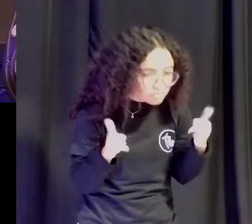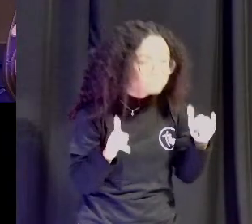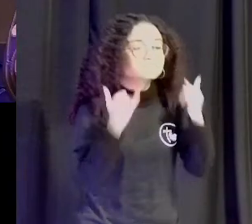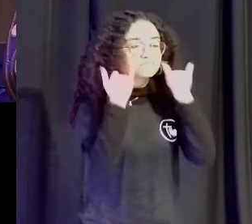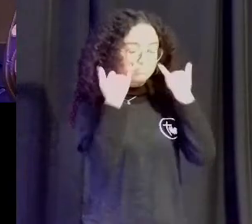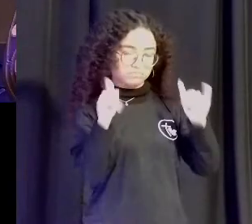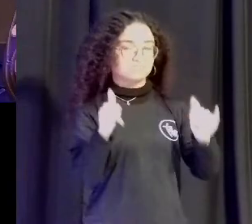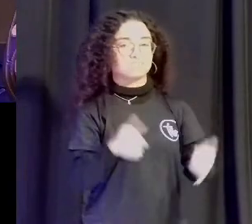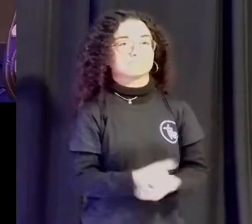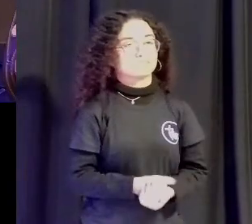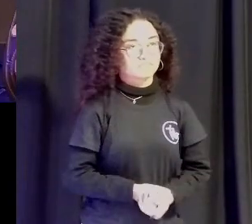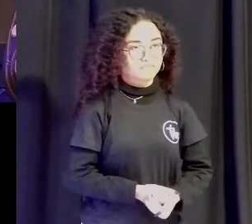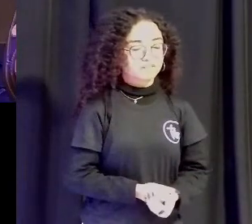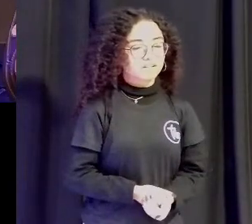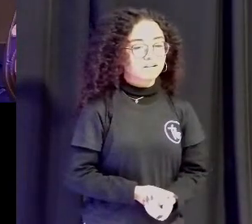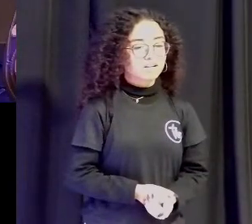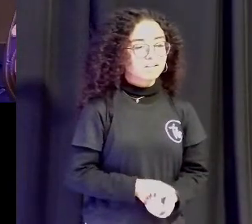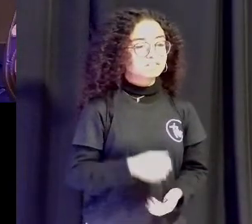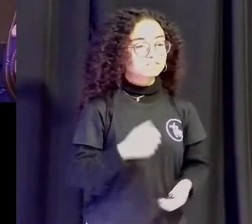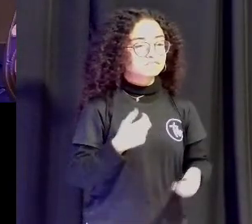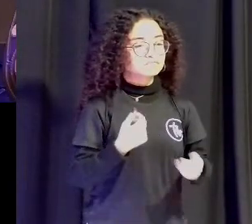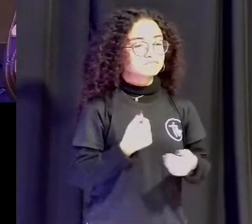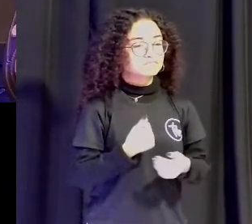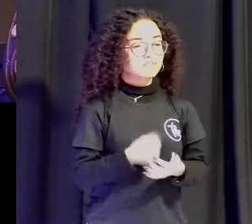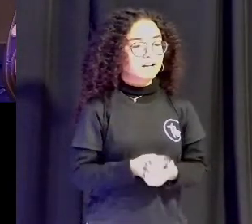não é um estilo musical.